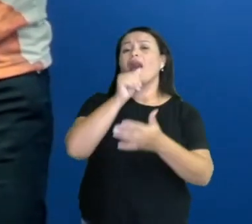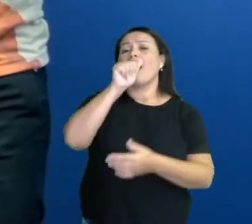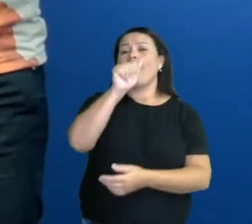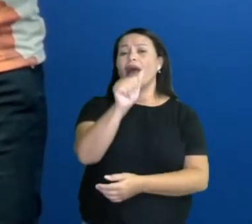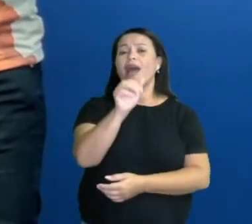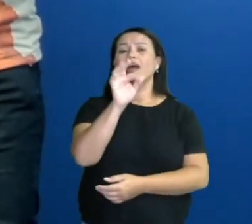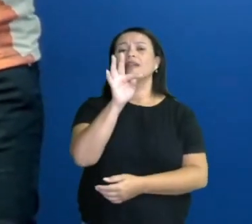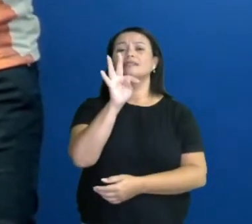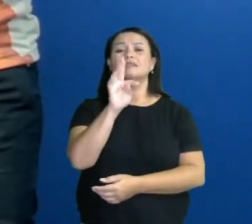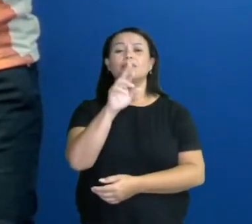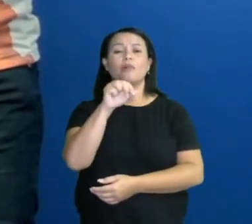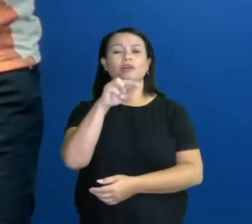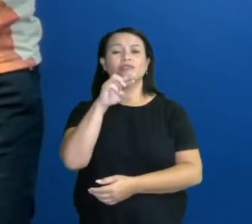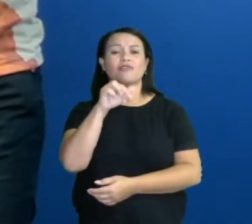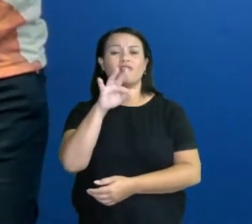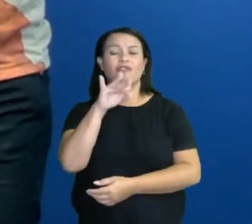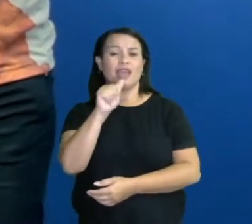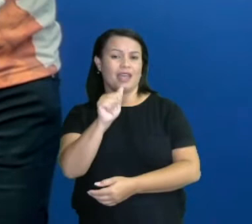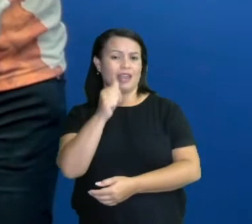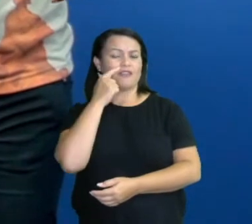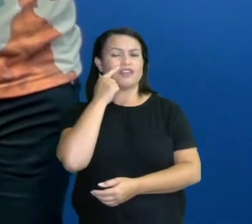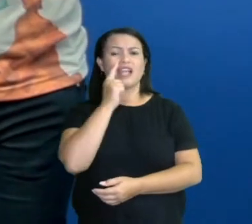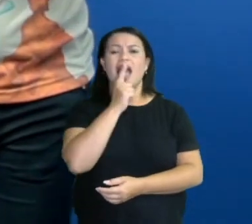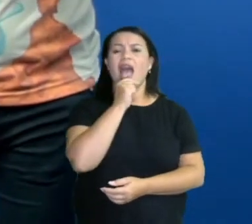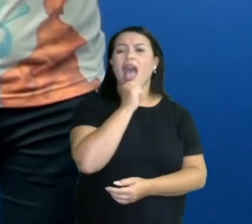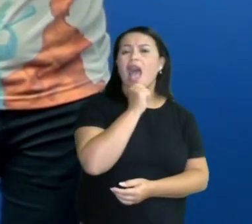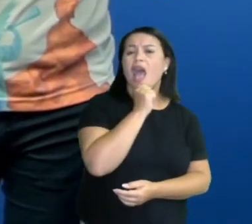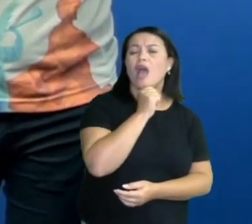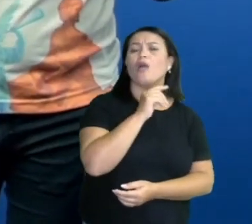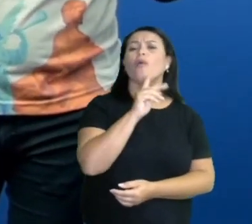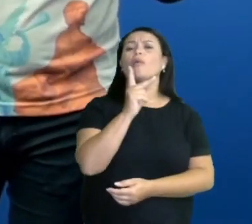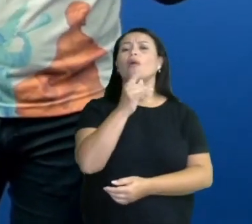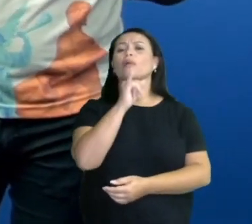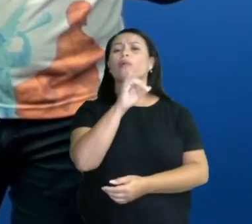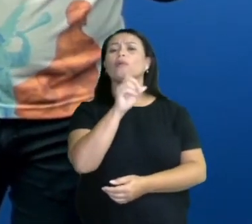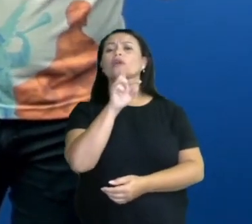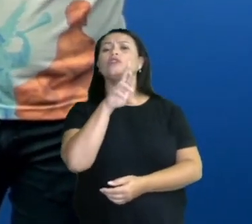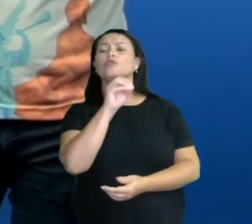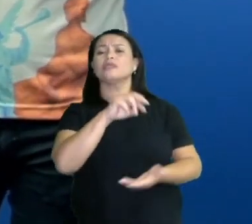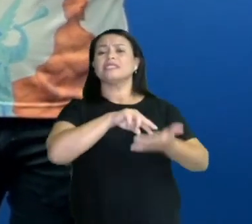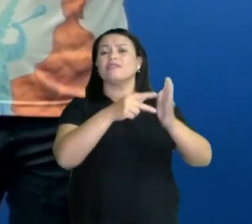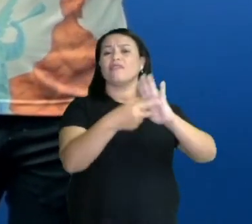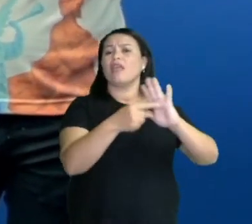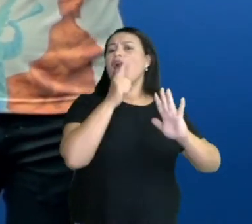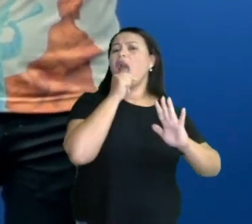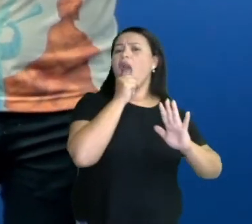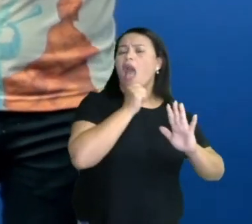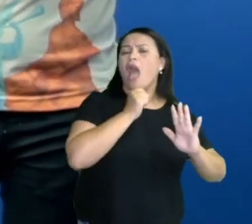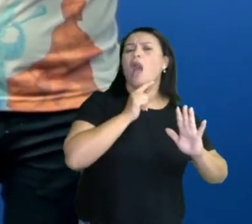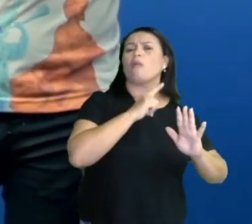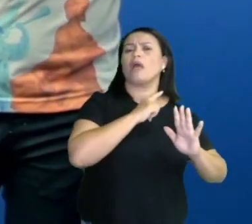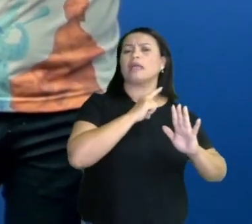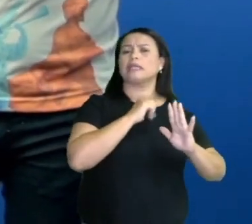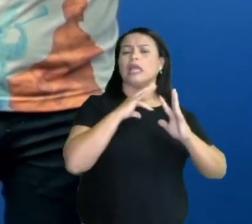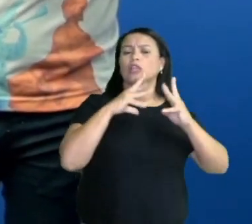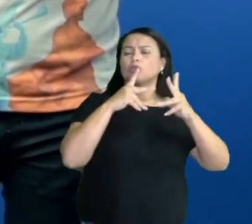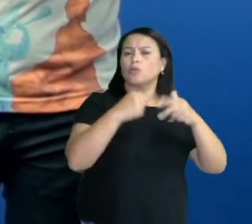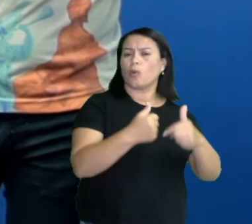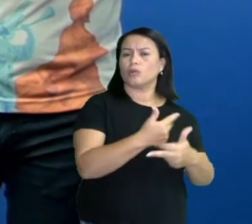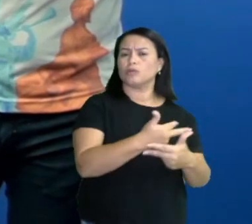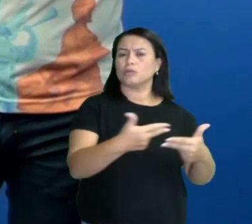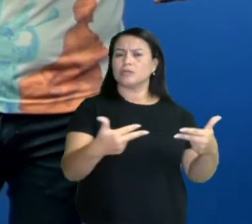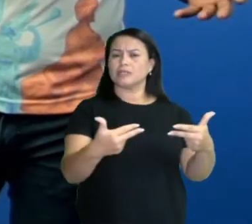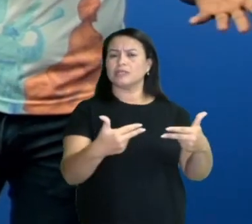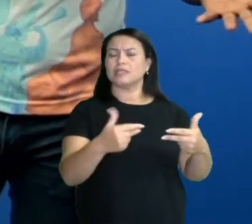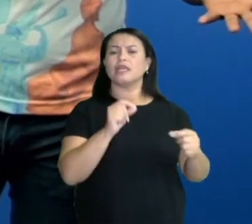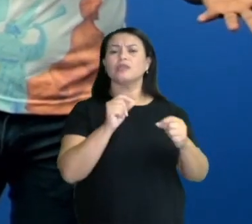quer dizer água, a esfera da água, a parte do planeta, a nossa esfera que representa todos os seres bióticos e abióticos